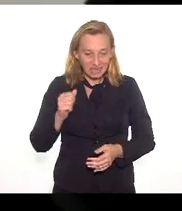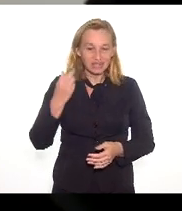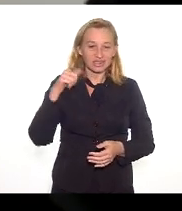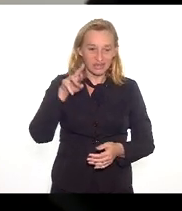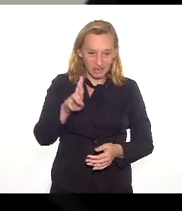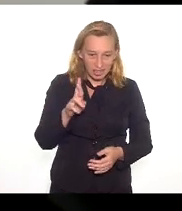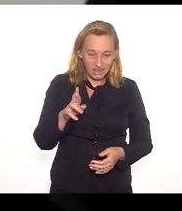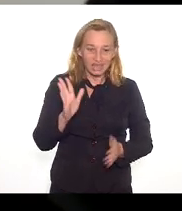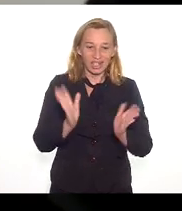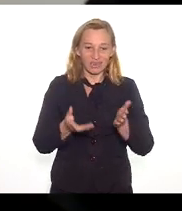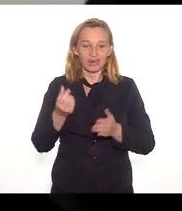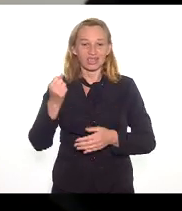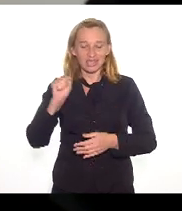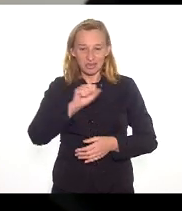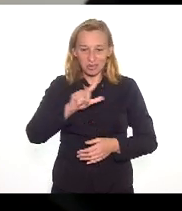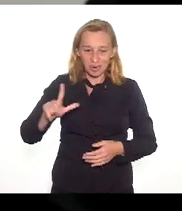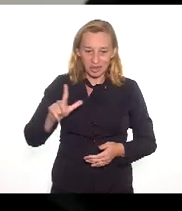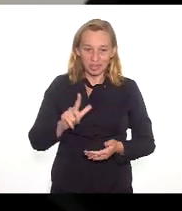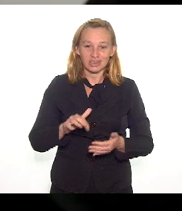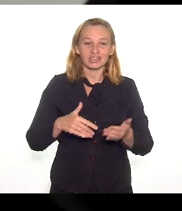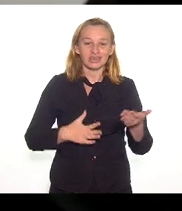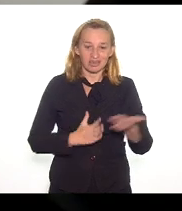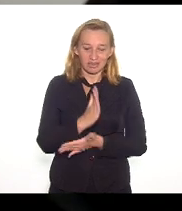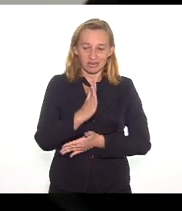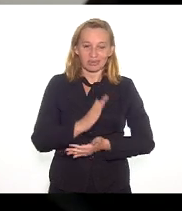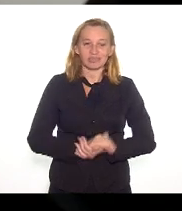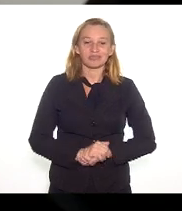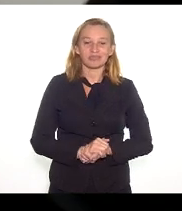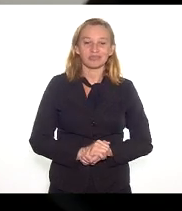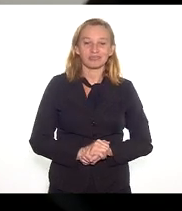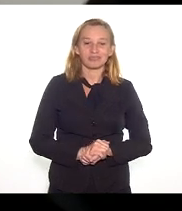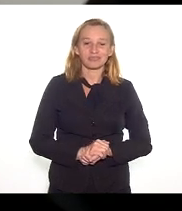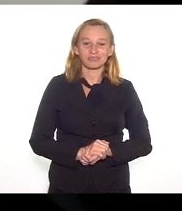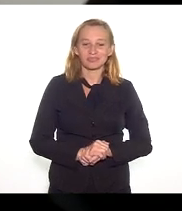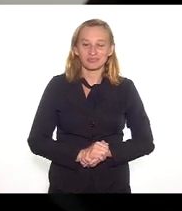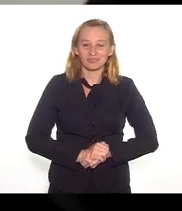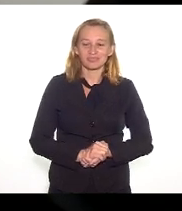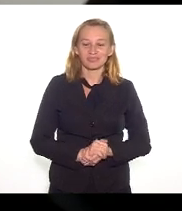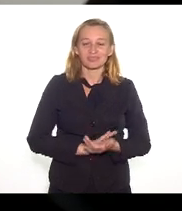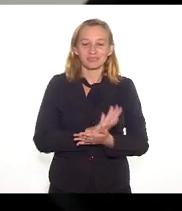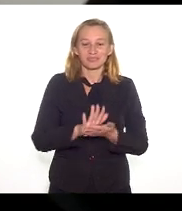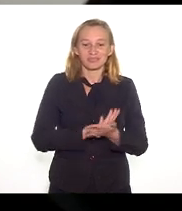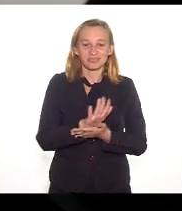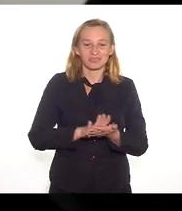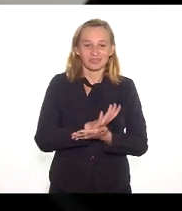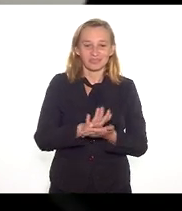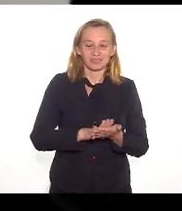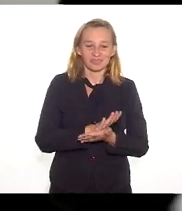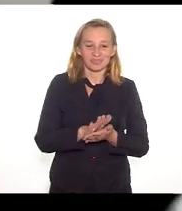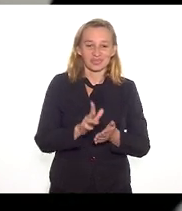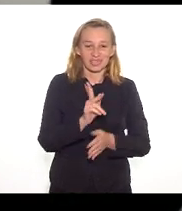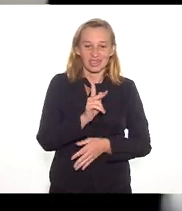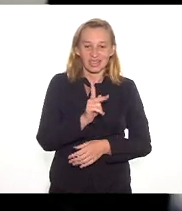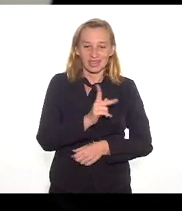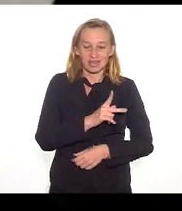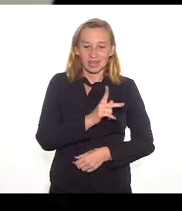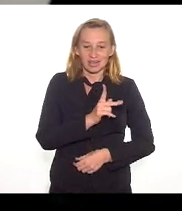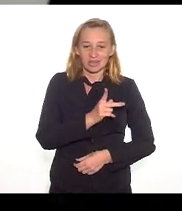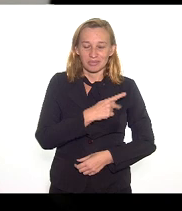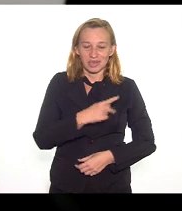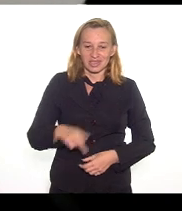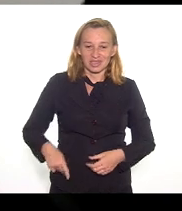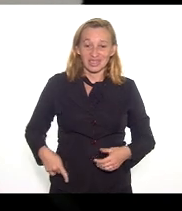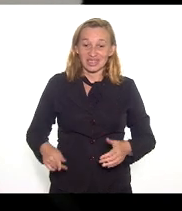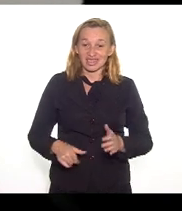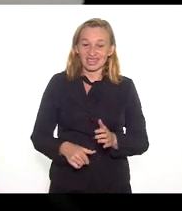Rosenberg Reis e agora Samuel Malafaia. Senhores que aprovam, eles estão aprovados. Nada mais a tratar, a presidência passa a presidência. Antes,